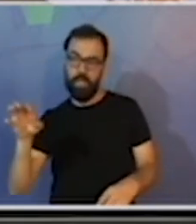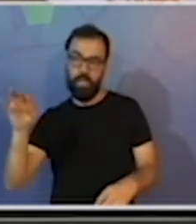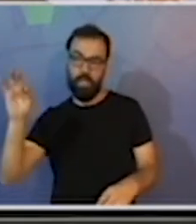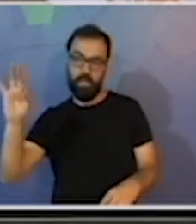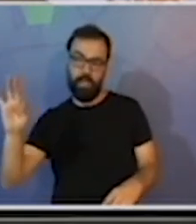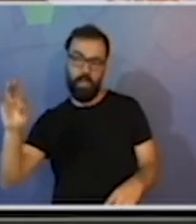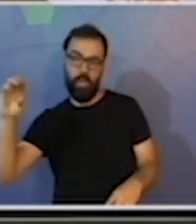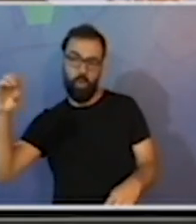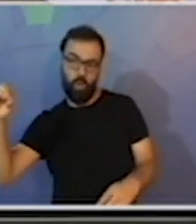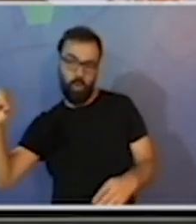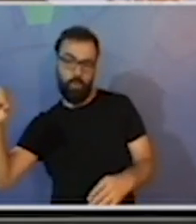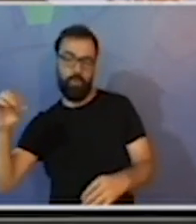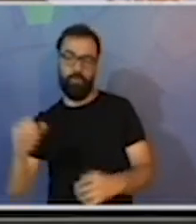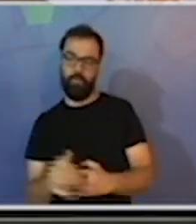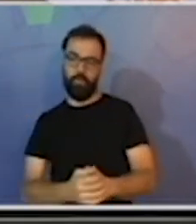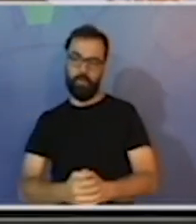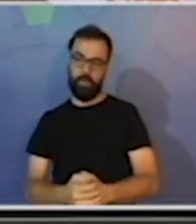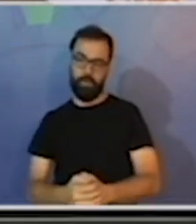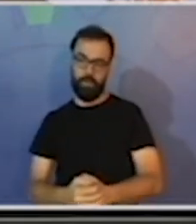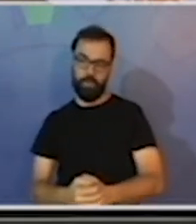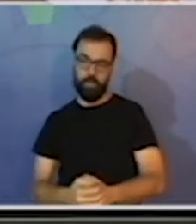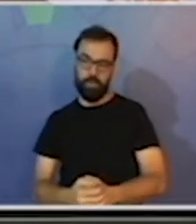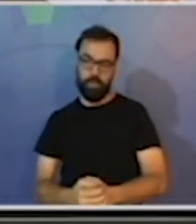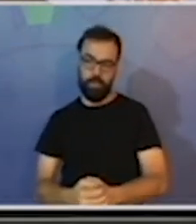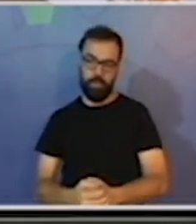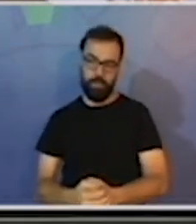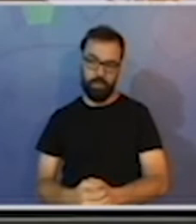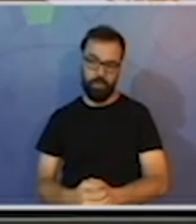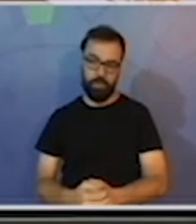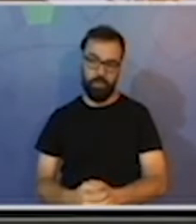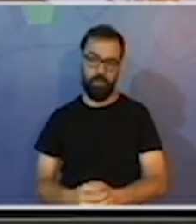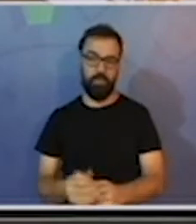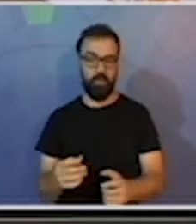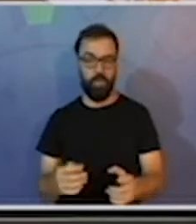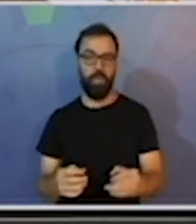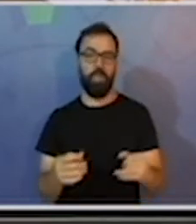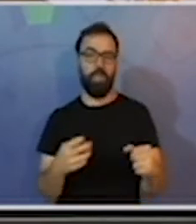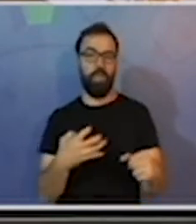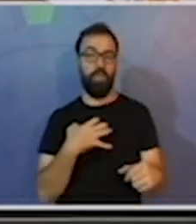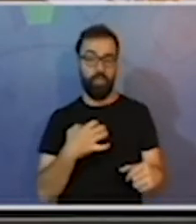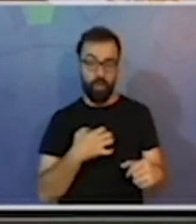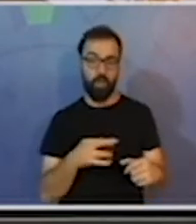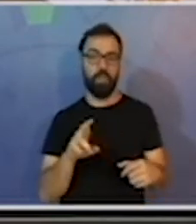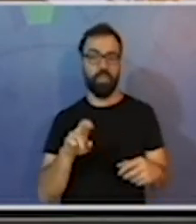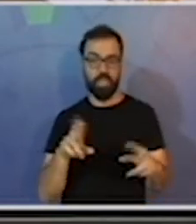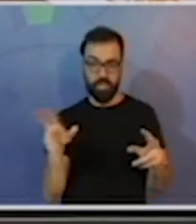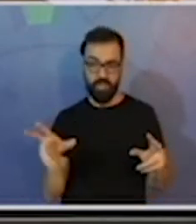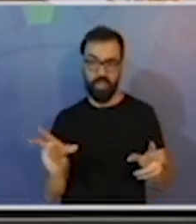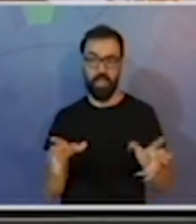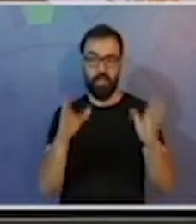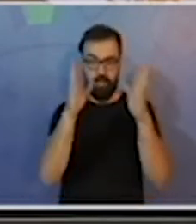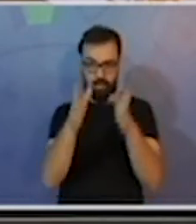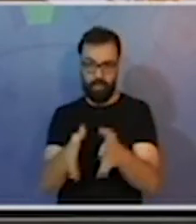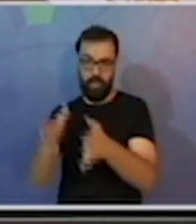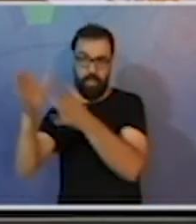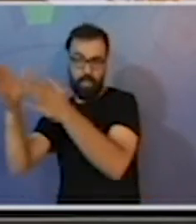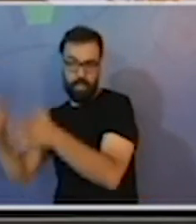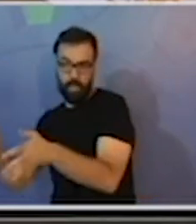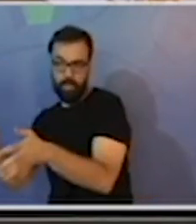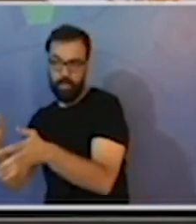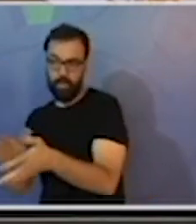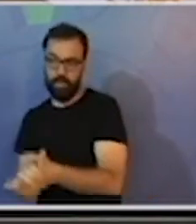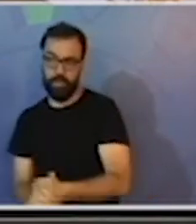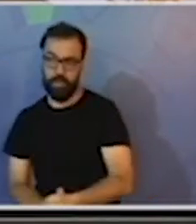irregular Expresso ganhar regular ganhado e o irregular ganho